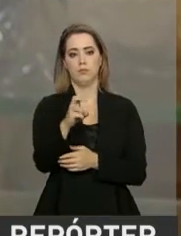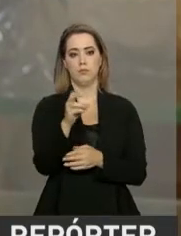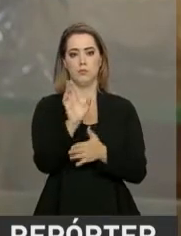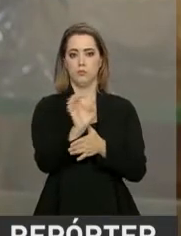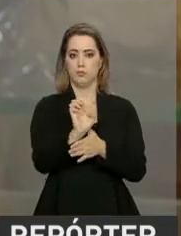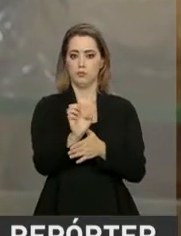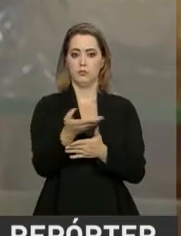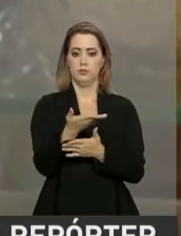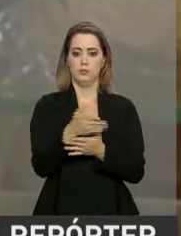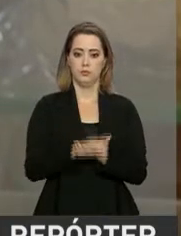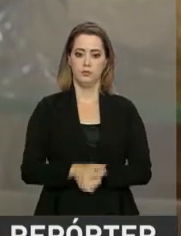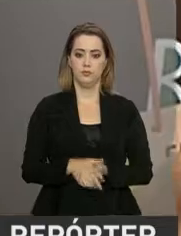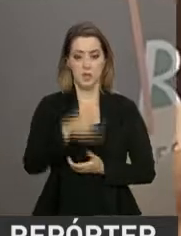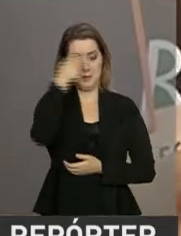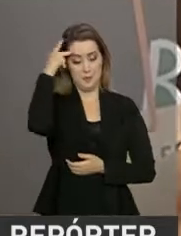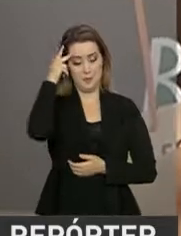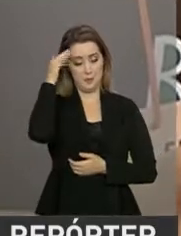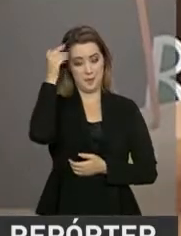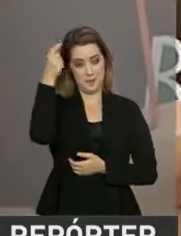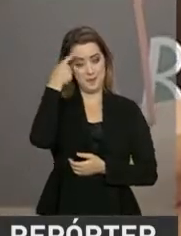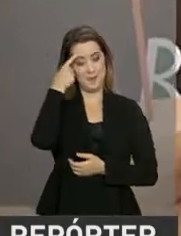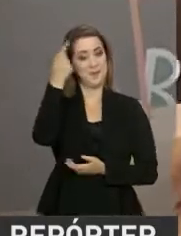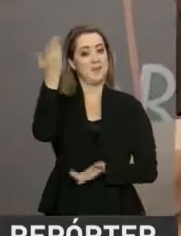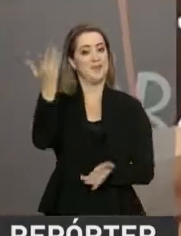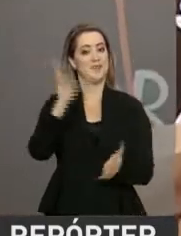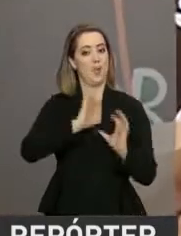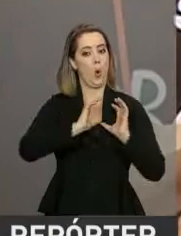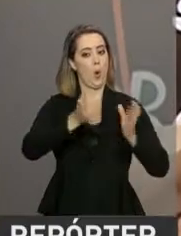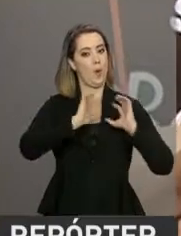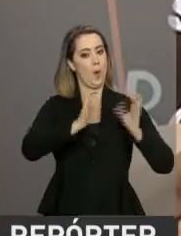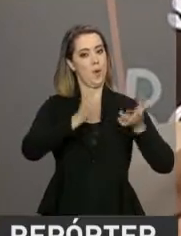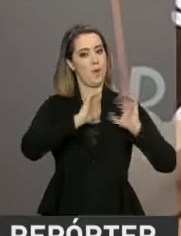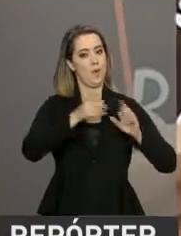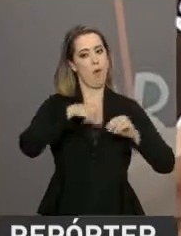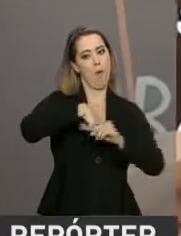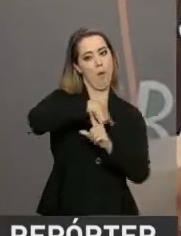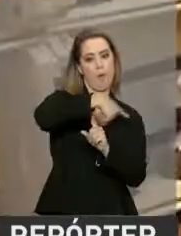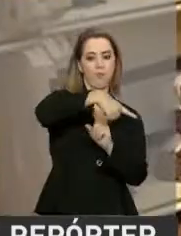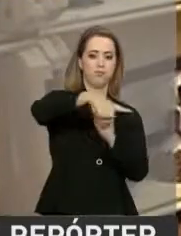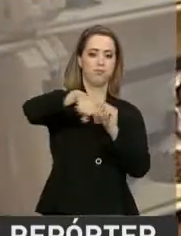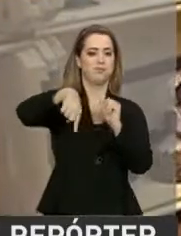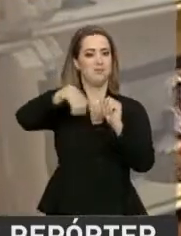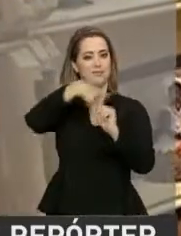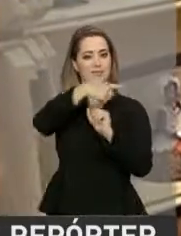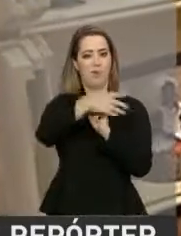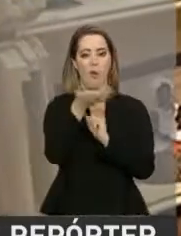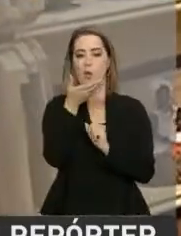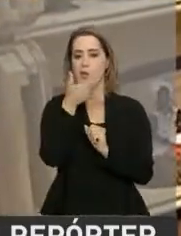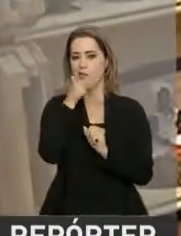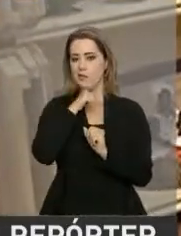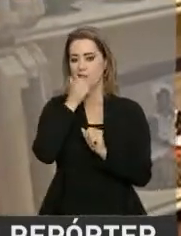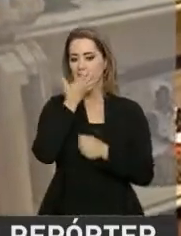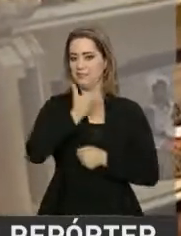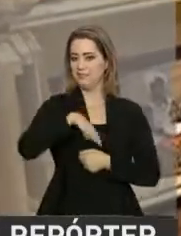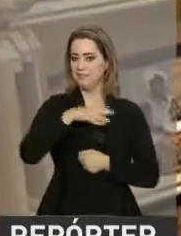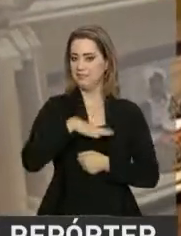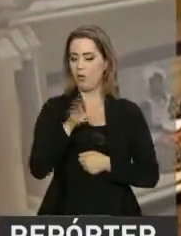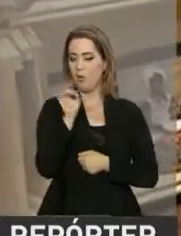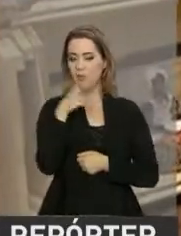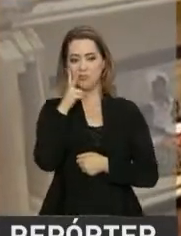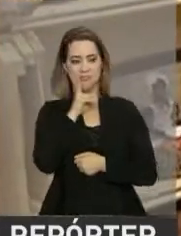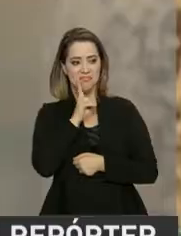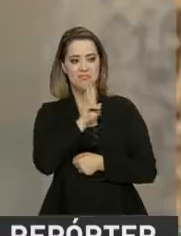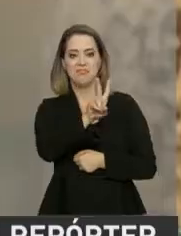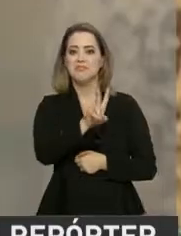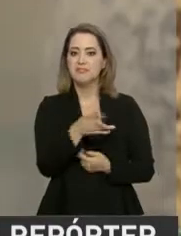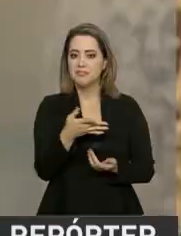Quem diria que o coco ia fazer as vezes da saia rodada da baiana? Só mesmo olhos de artista para